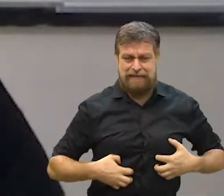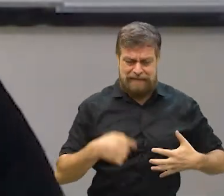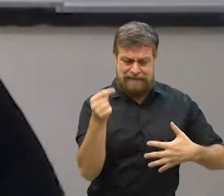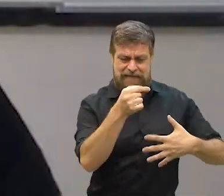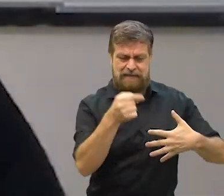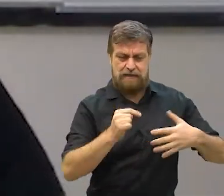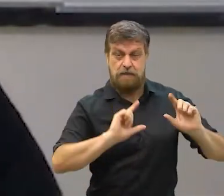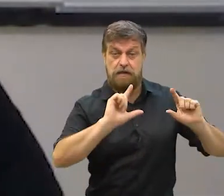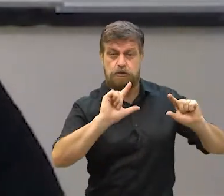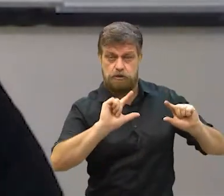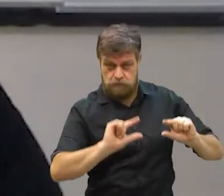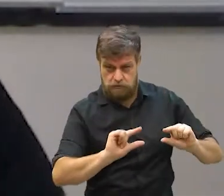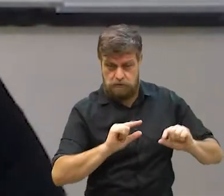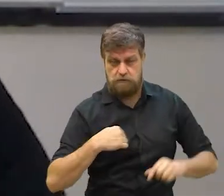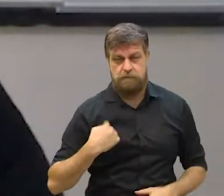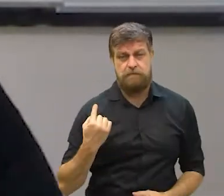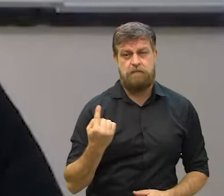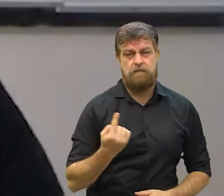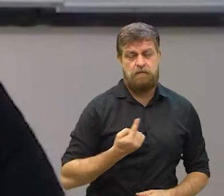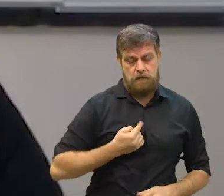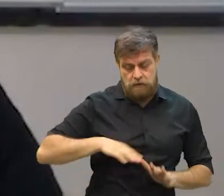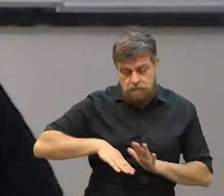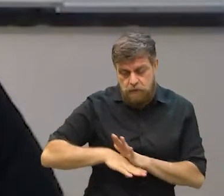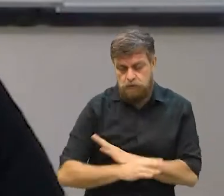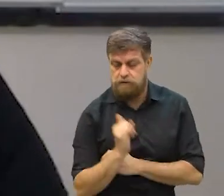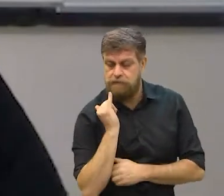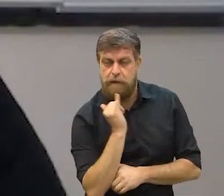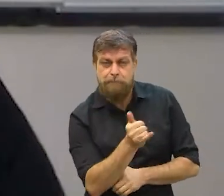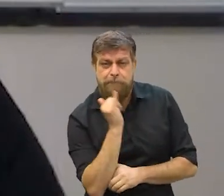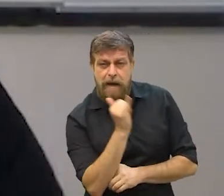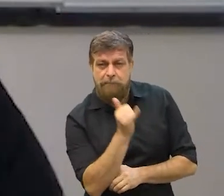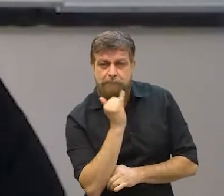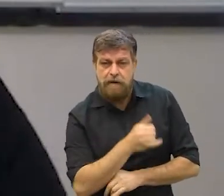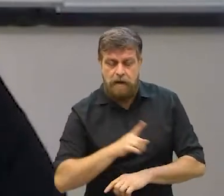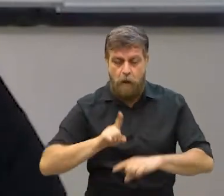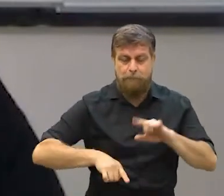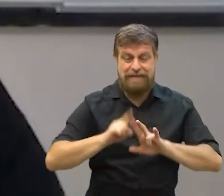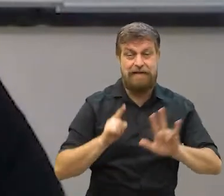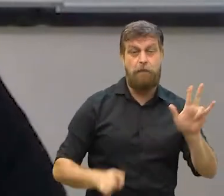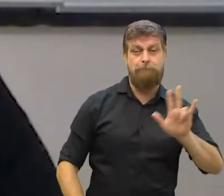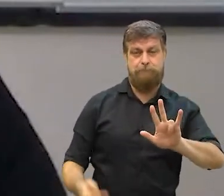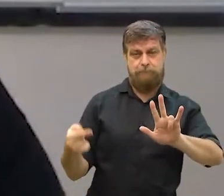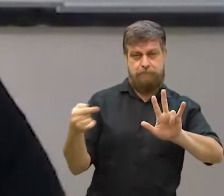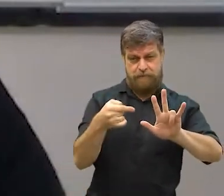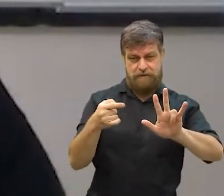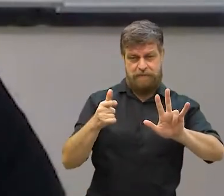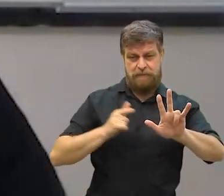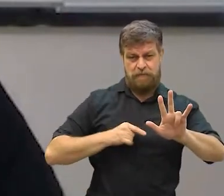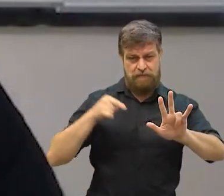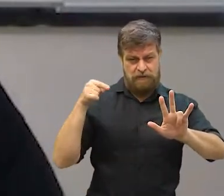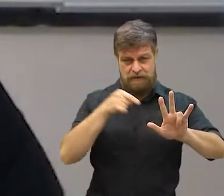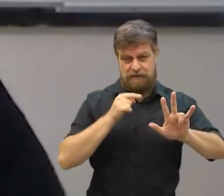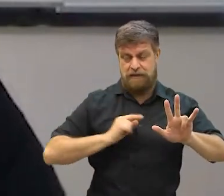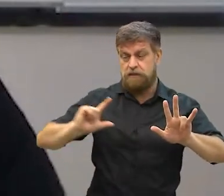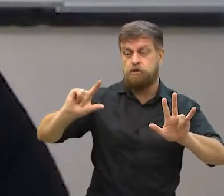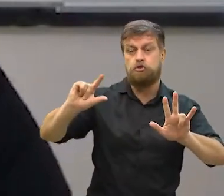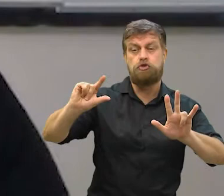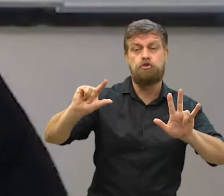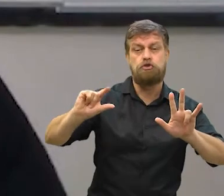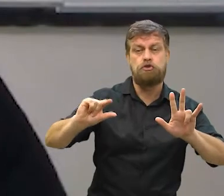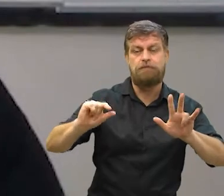colaterais. Então, nós costumamos dizer que a cannabis tem um efeito poupador de